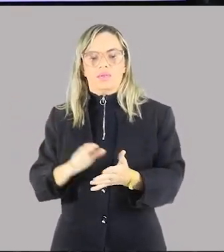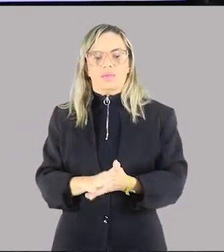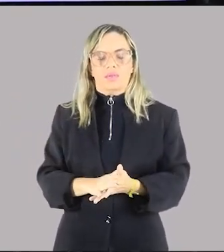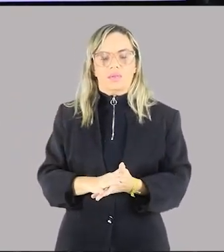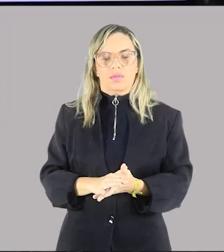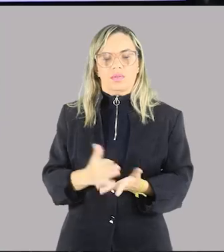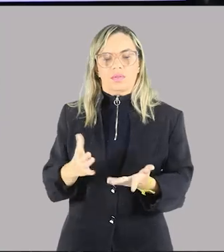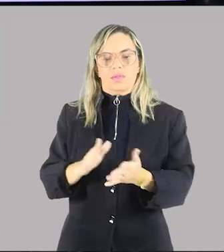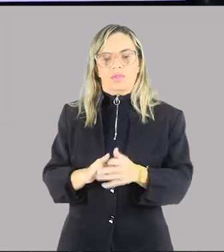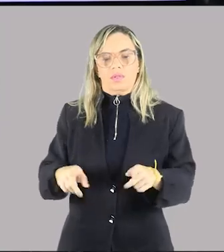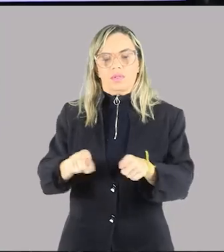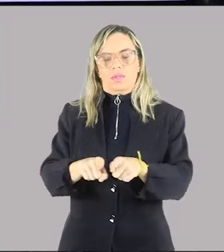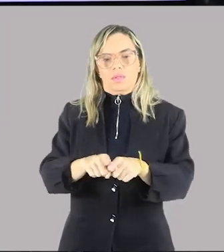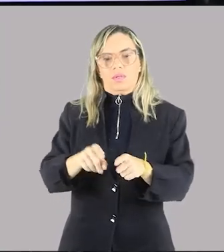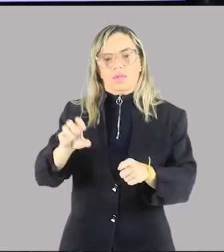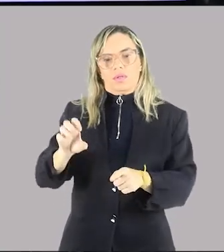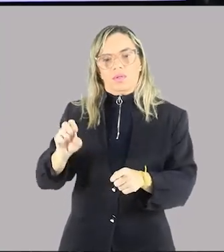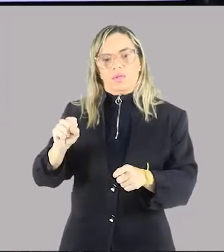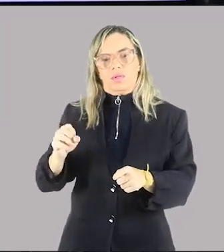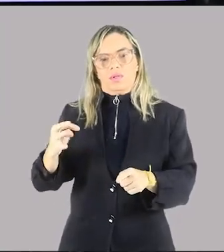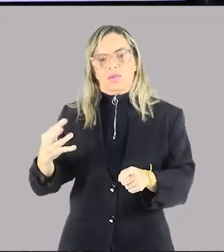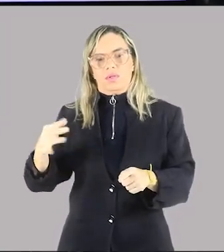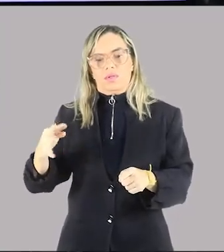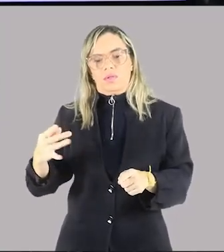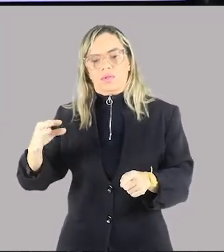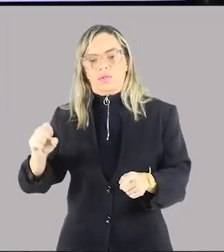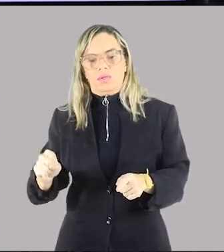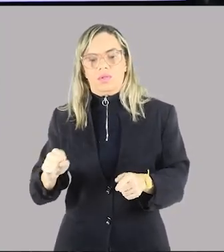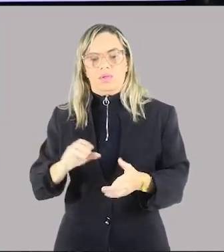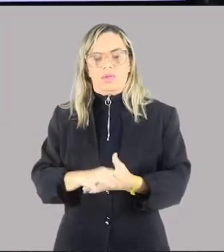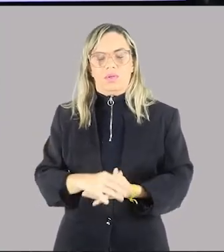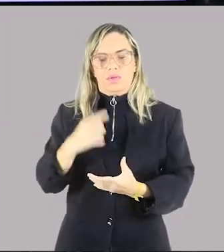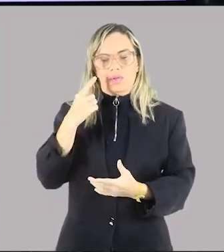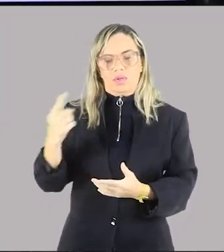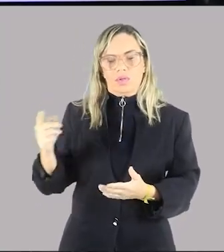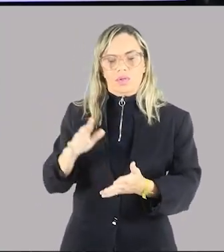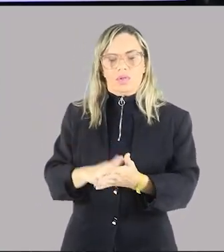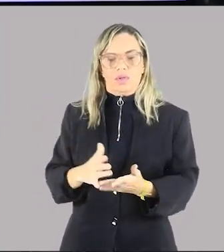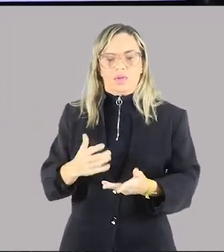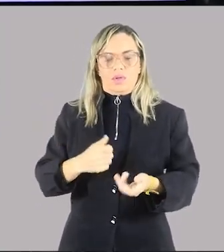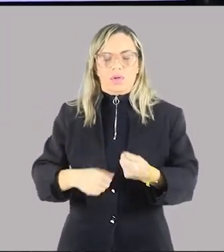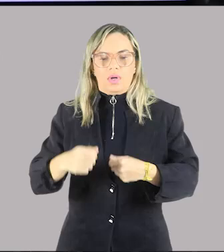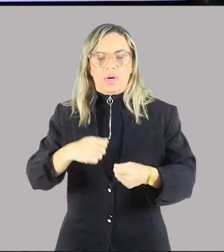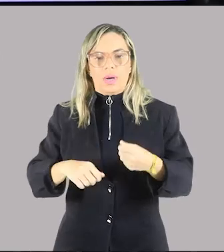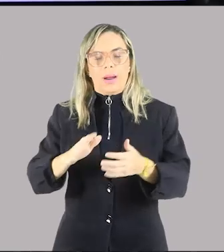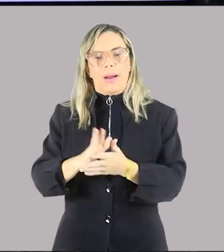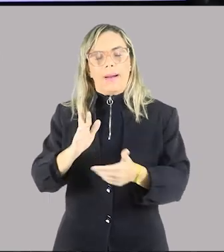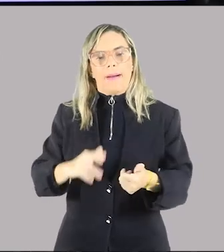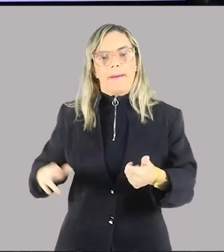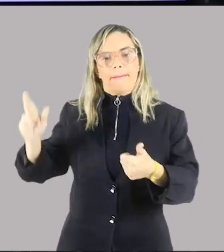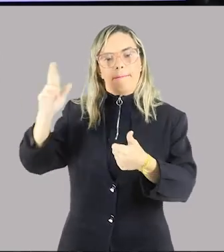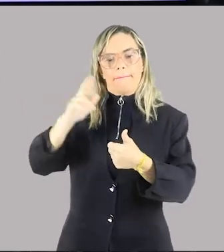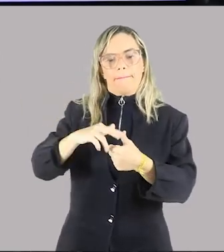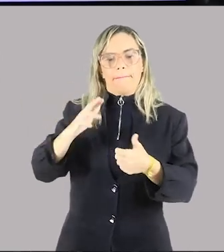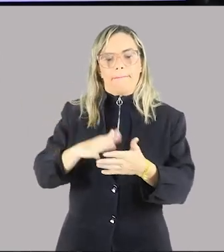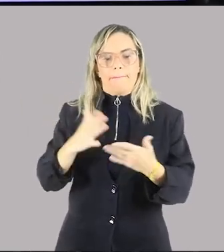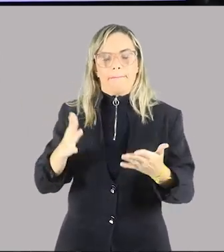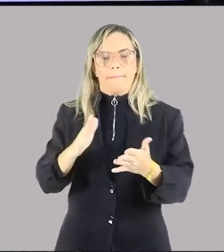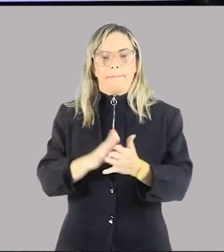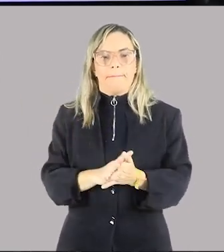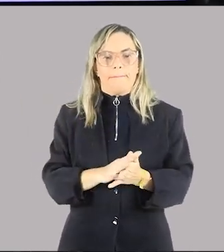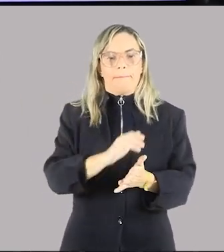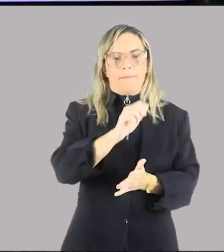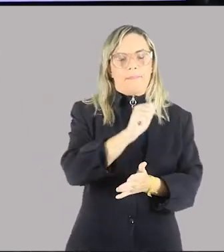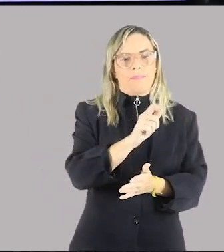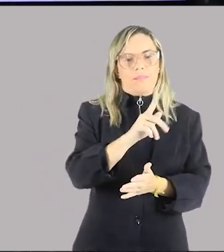tipos, seletistas e estatutários. São chamados também de agentes administrativos. Vamos lá. Agente público